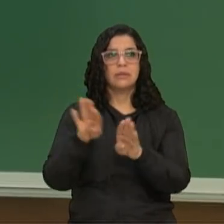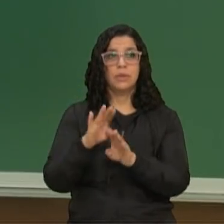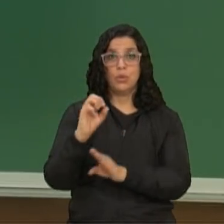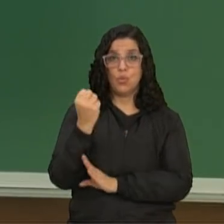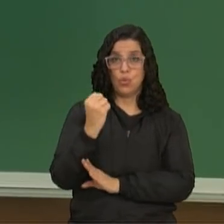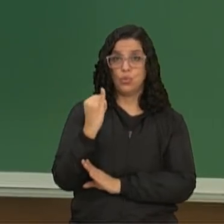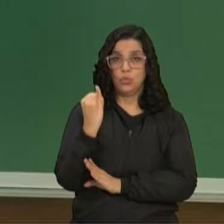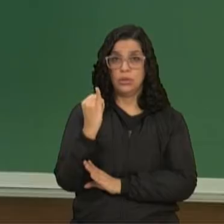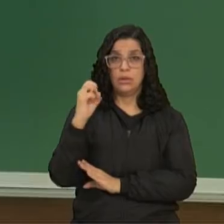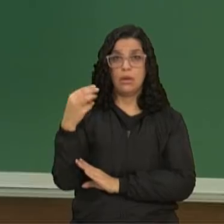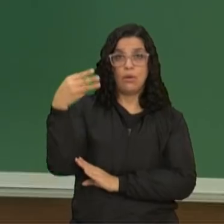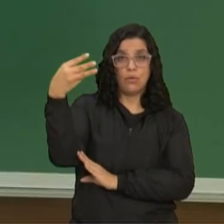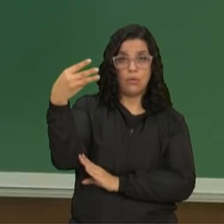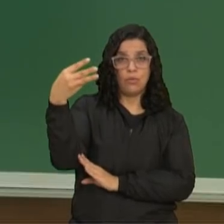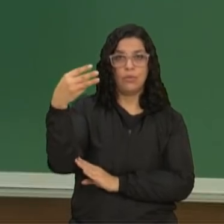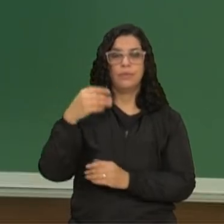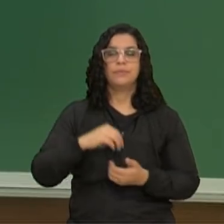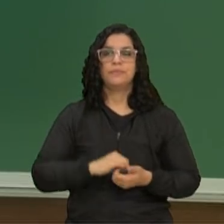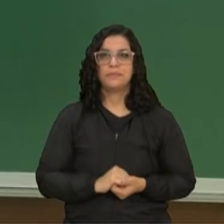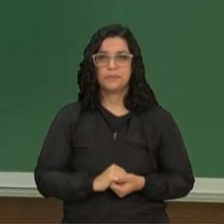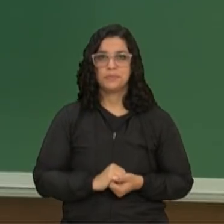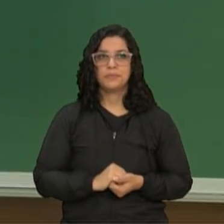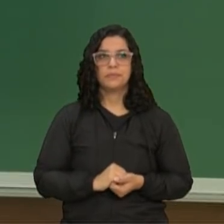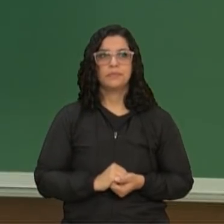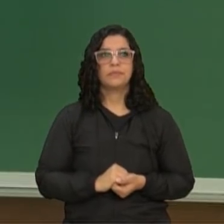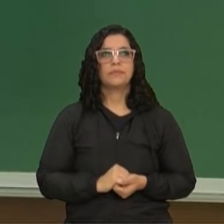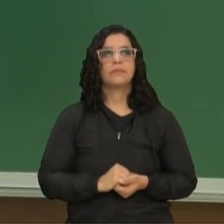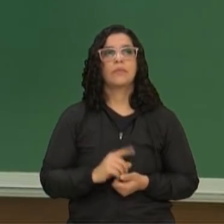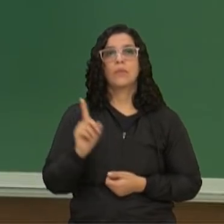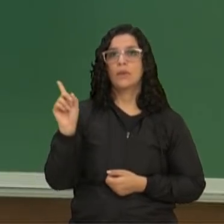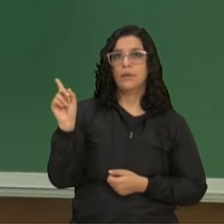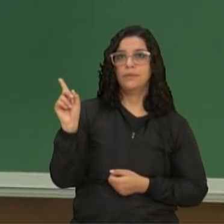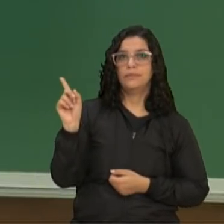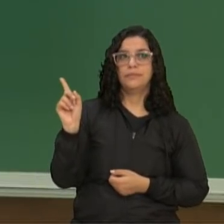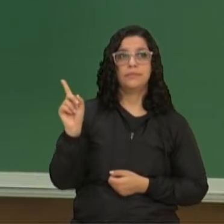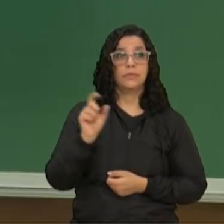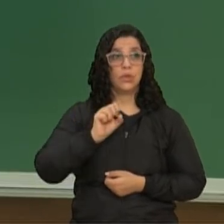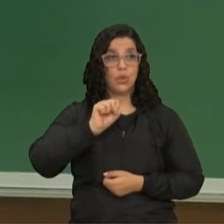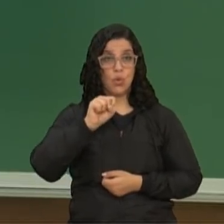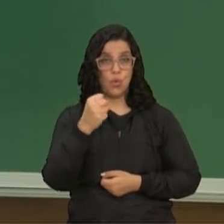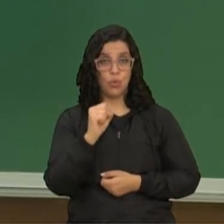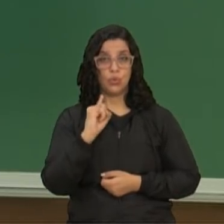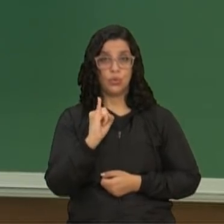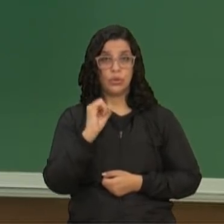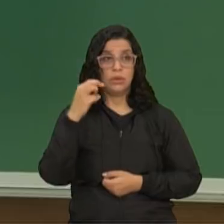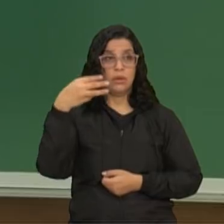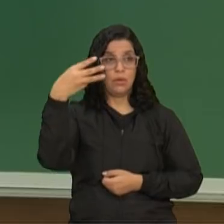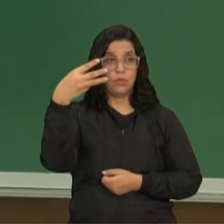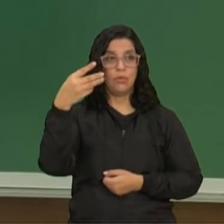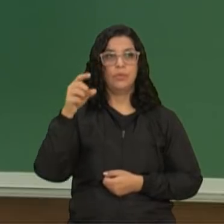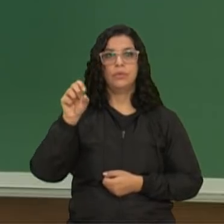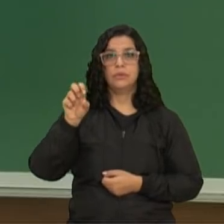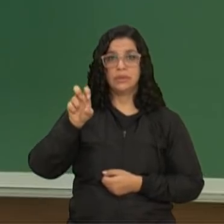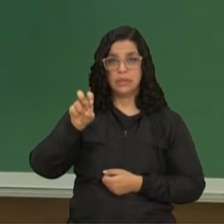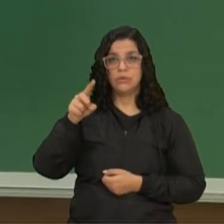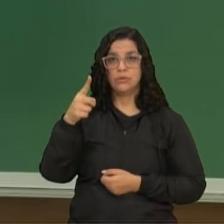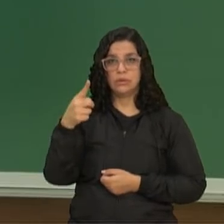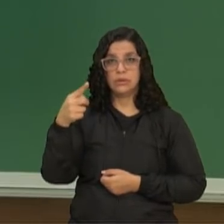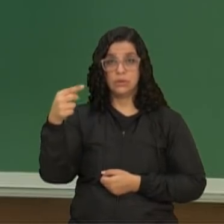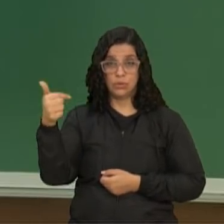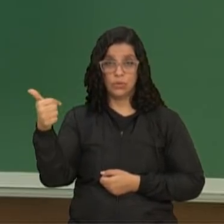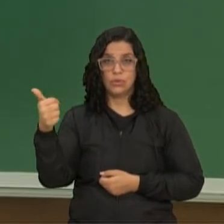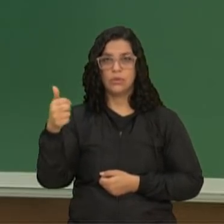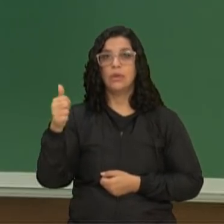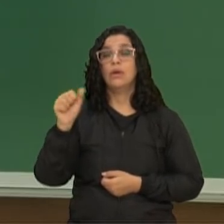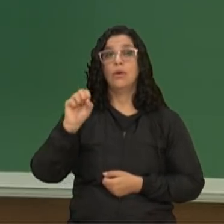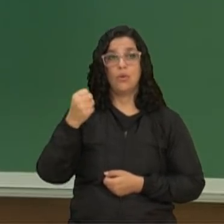elevar o 8 ao cubo e o i ao cubo. É isso que a gente vai fazer, ó. 8 ao cubo, 512,